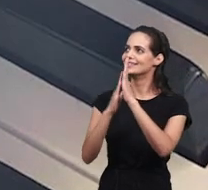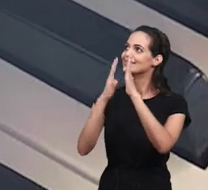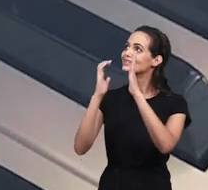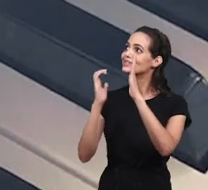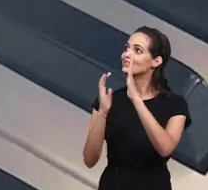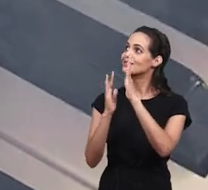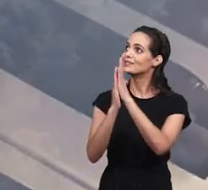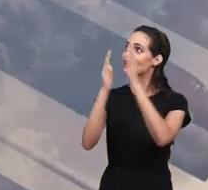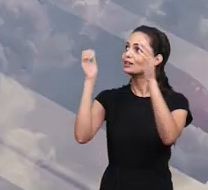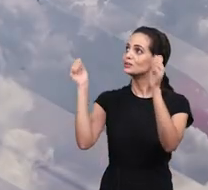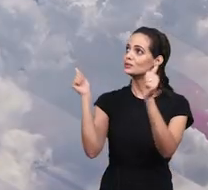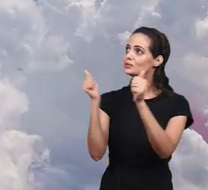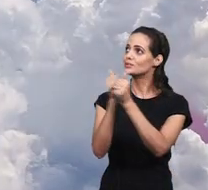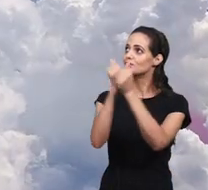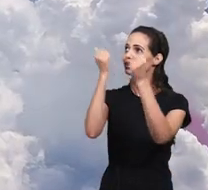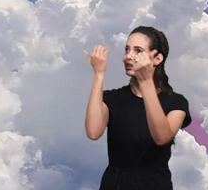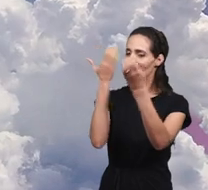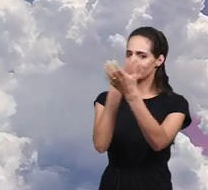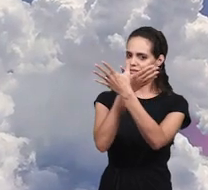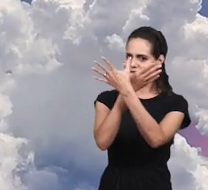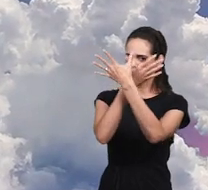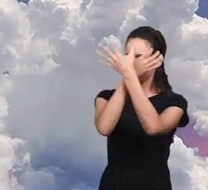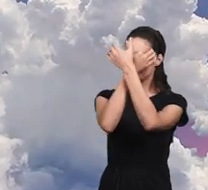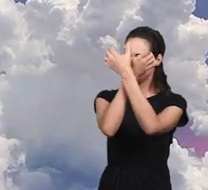cantar, com